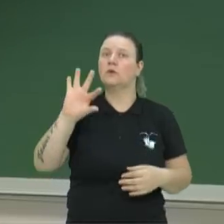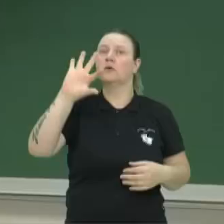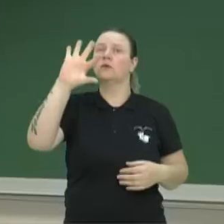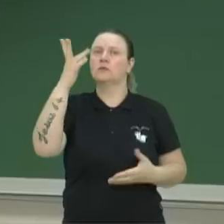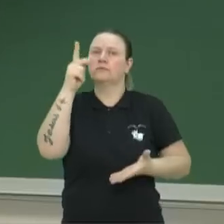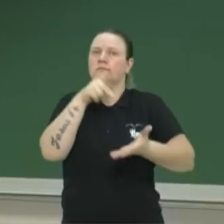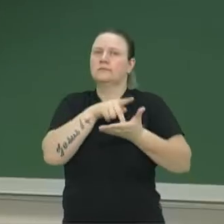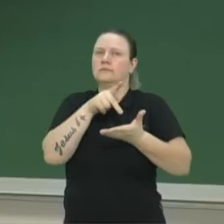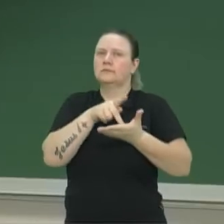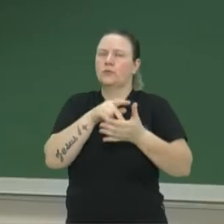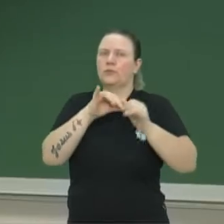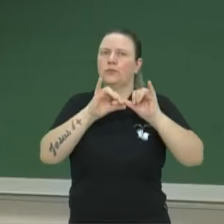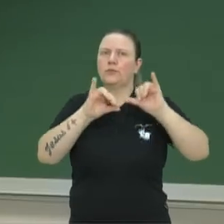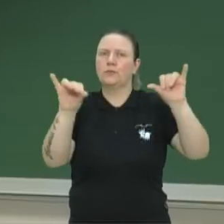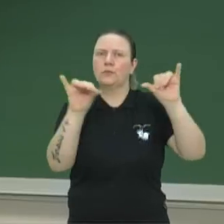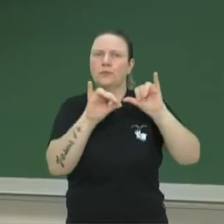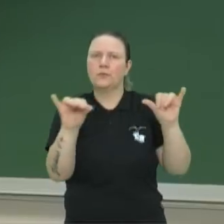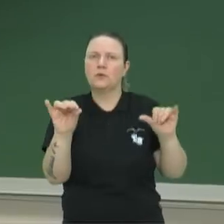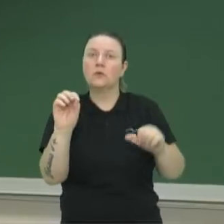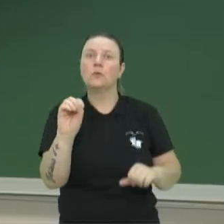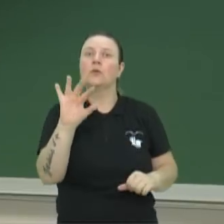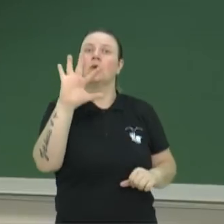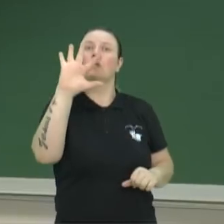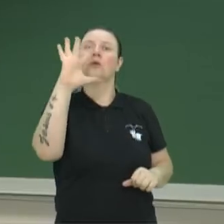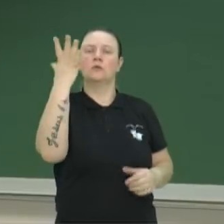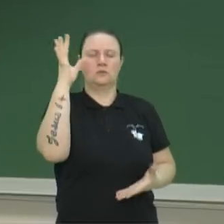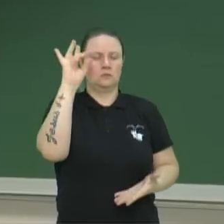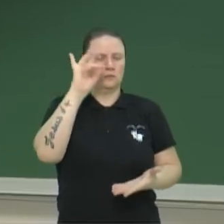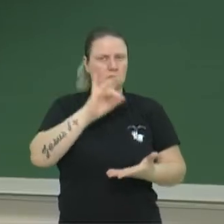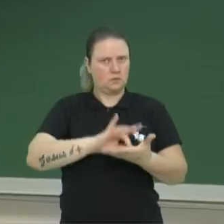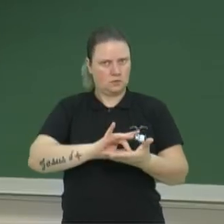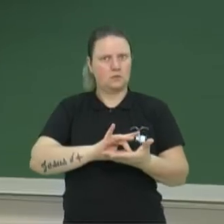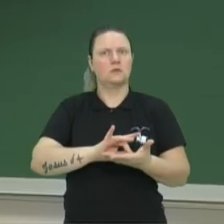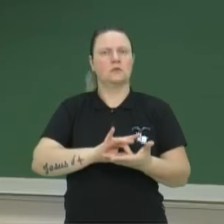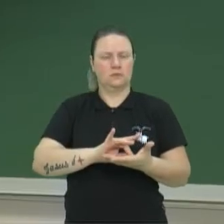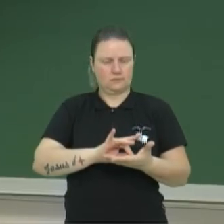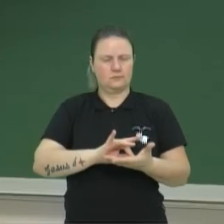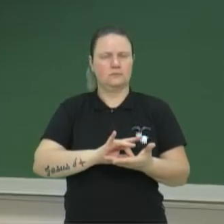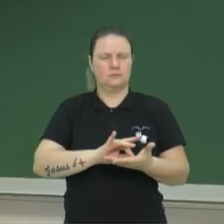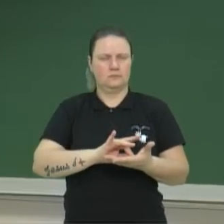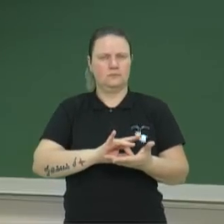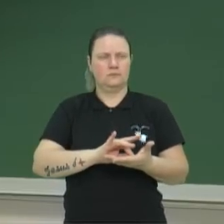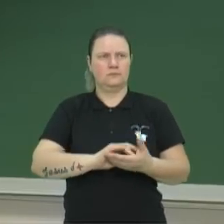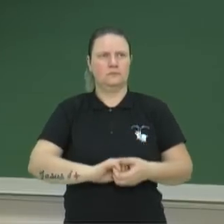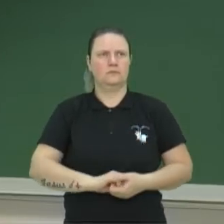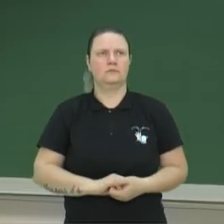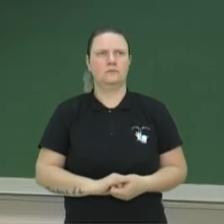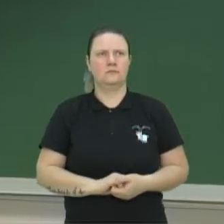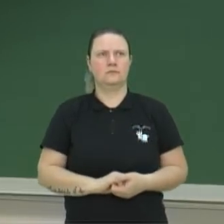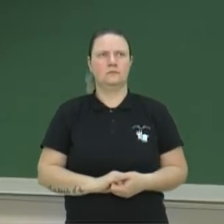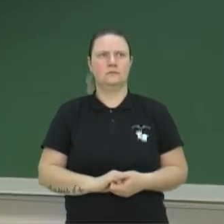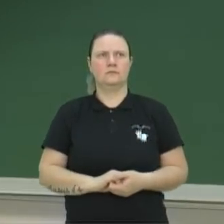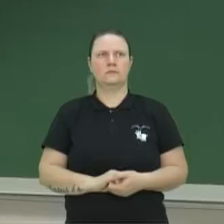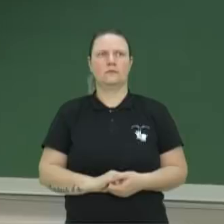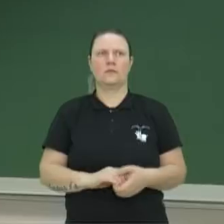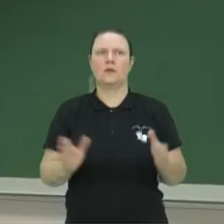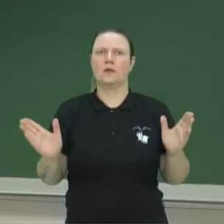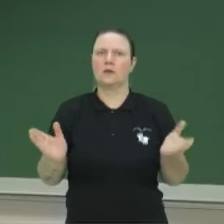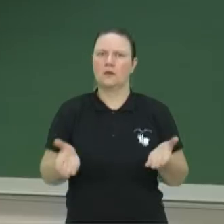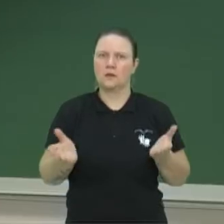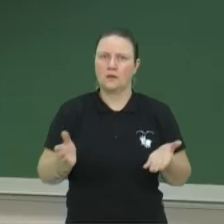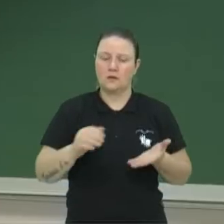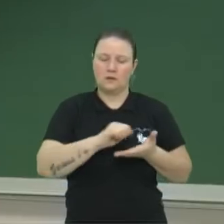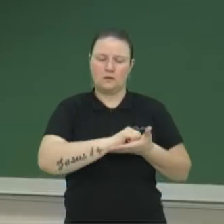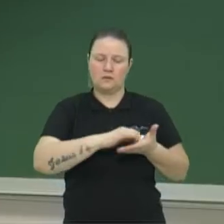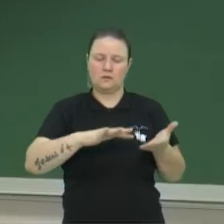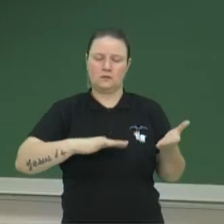eu vou escrever uma notícia a partir sempre de um fato. Tem que ter um fato constituído, beleza? E agora a